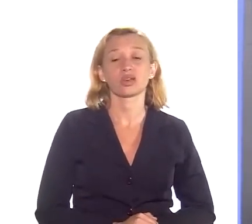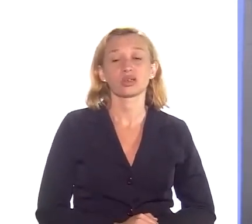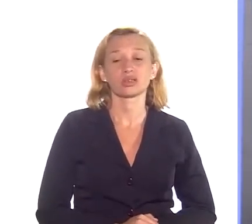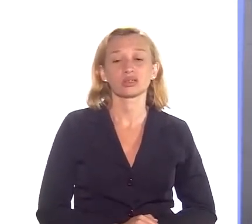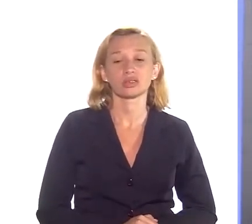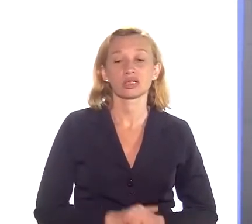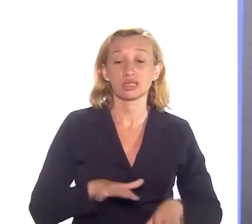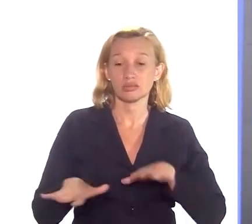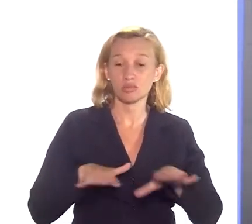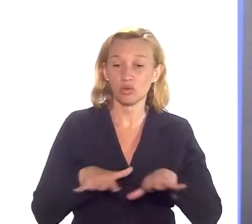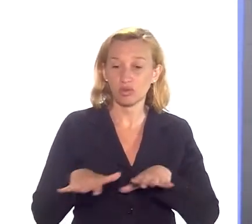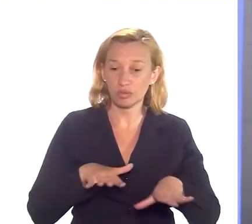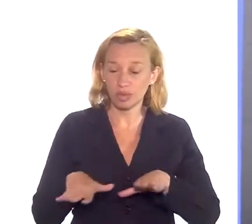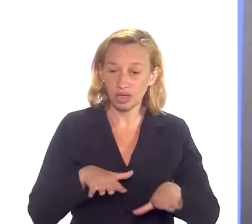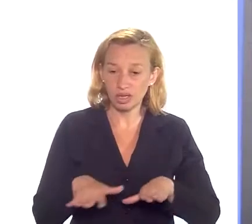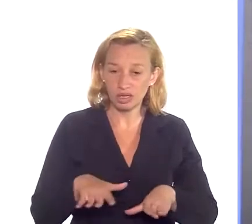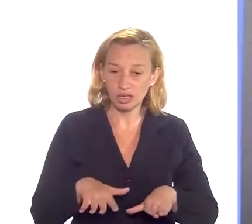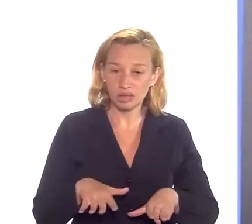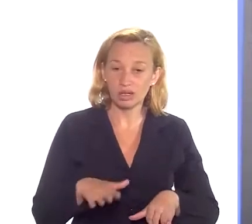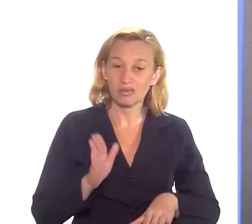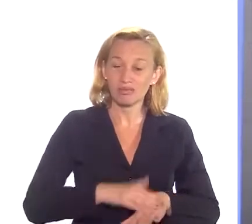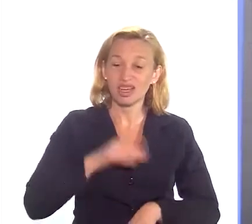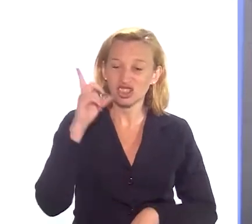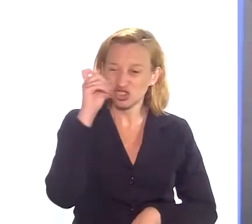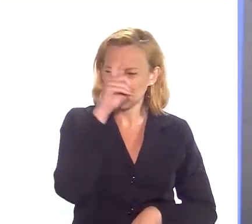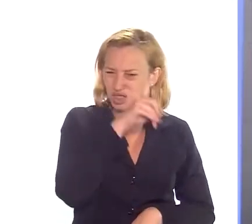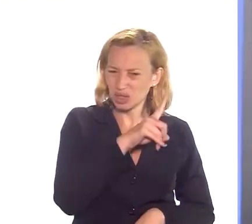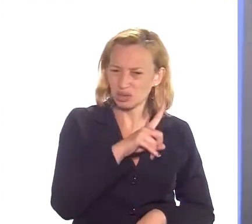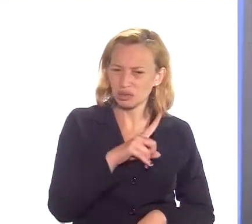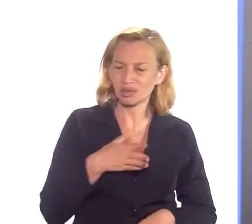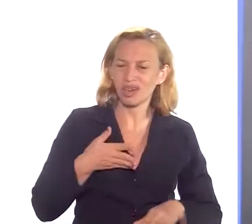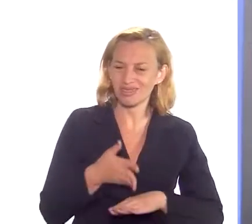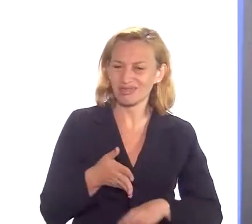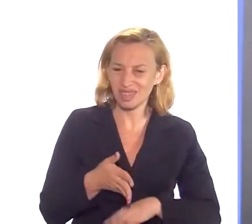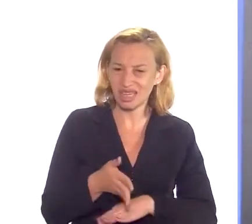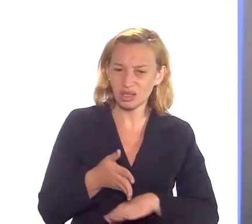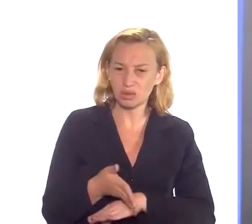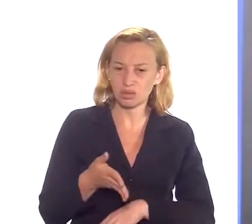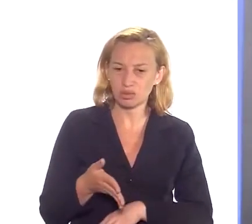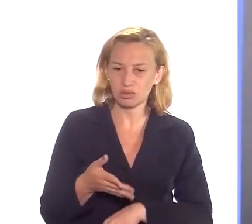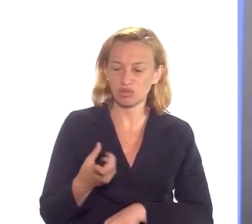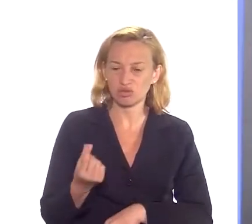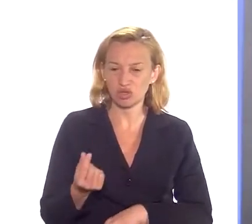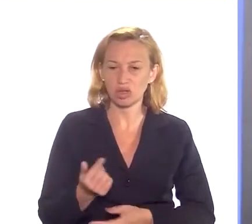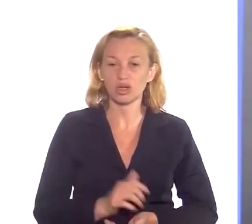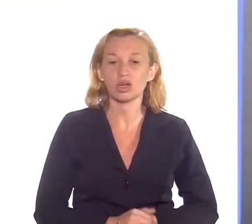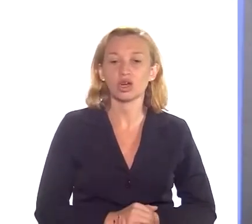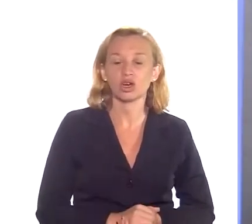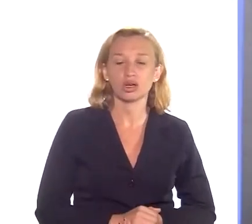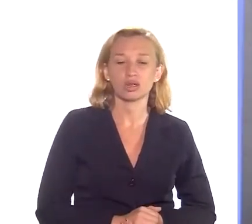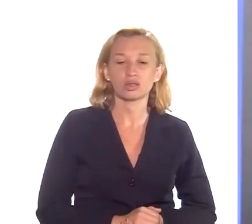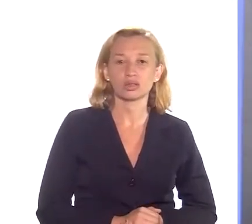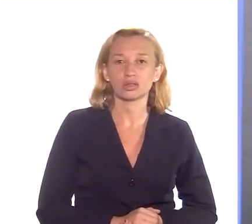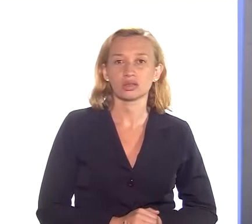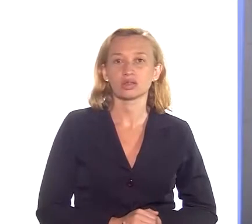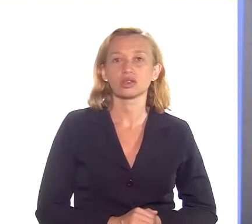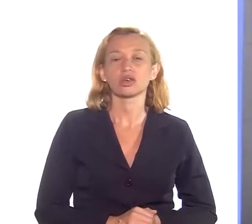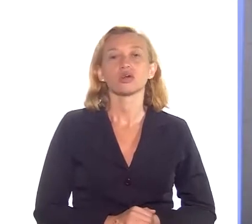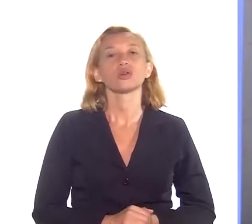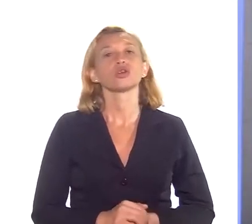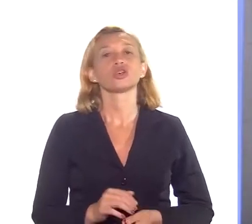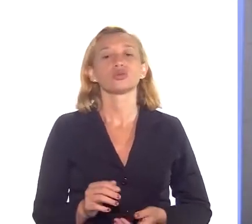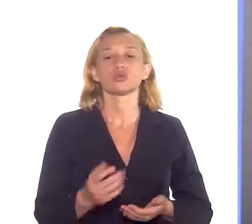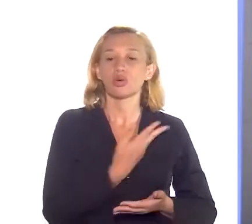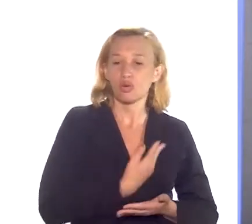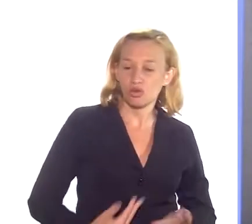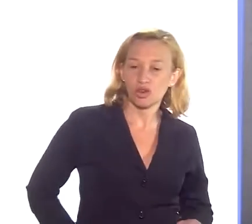desafio, também gerou esse movimento de tornar mais difícil esse acesso. Em relação aos novos